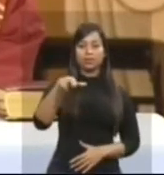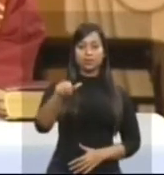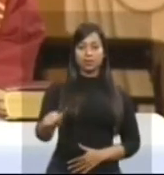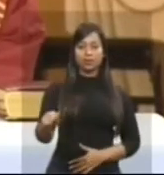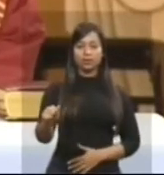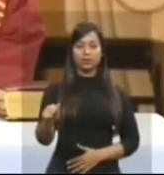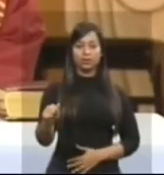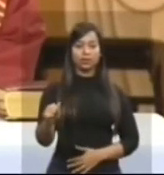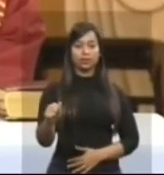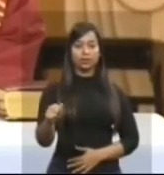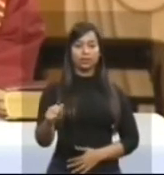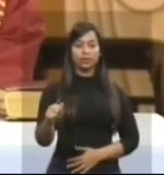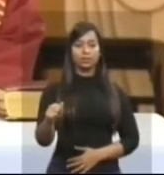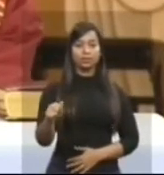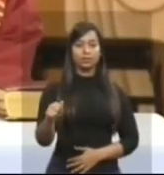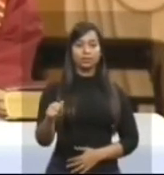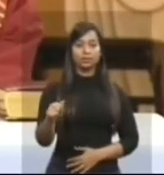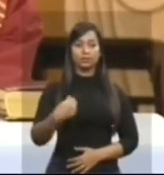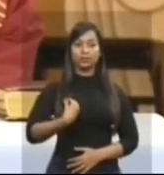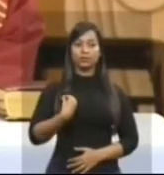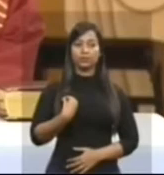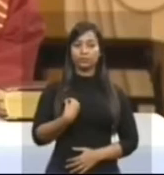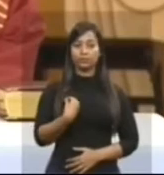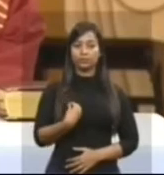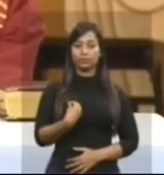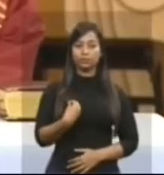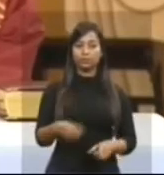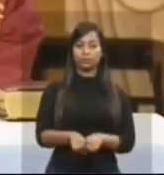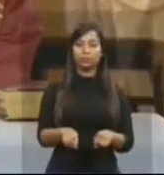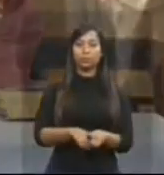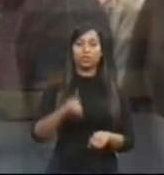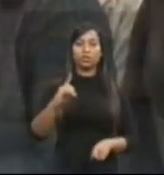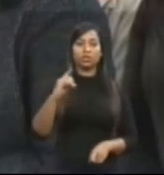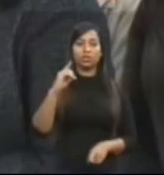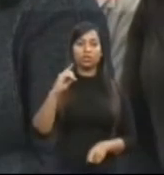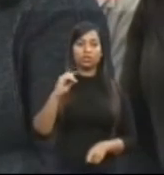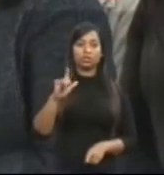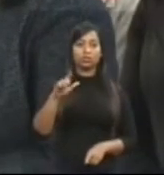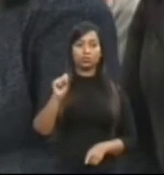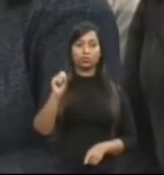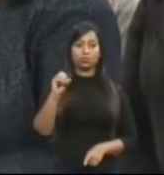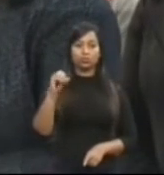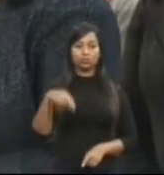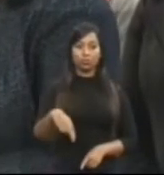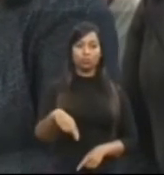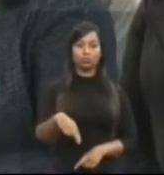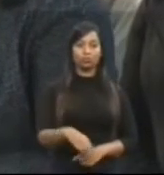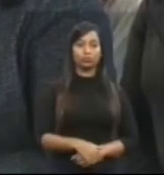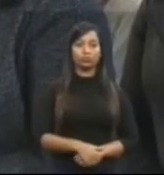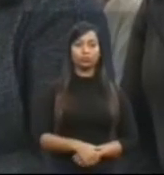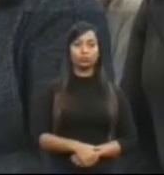Aparecida Jesus da Silva, que está aqui na frente, e Dilson Fernando de Novaes.